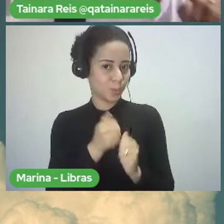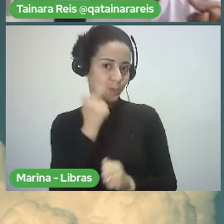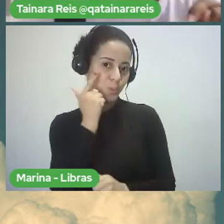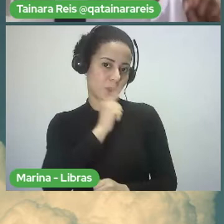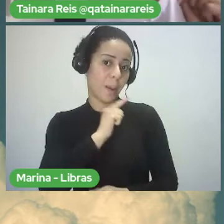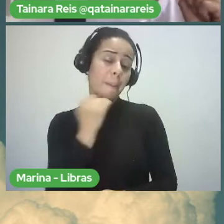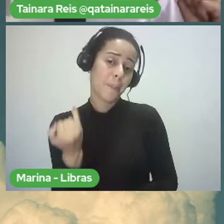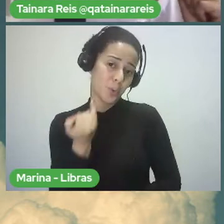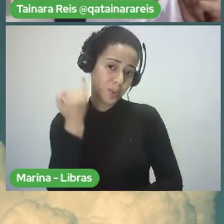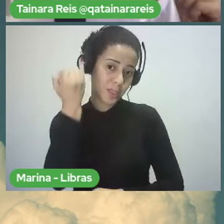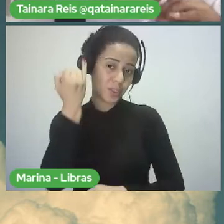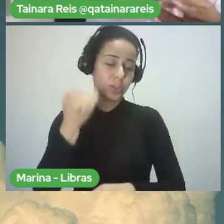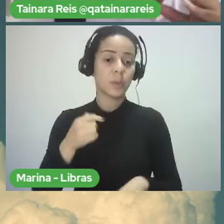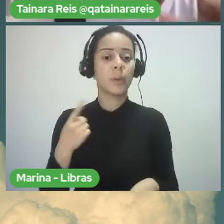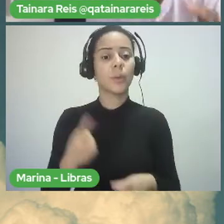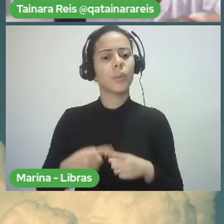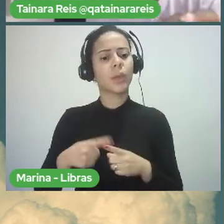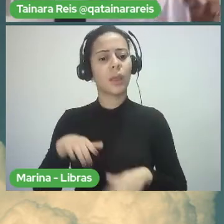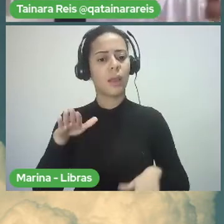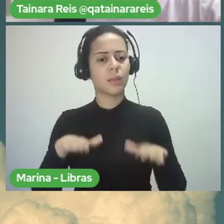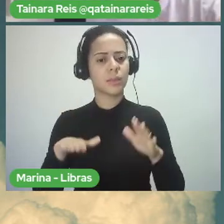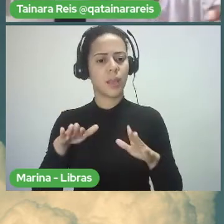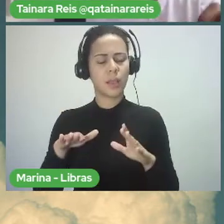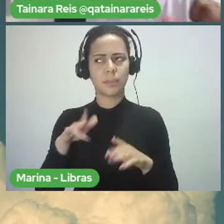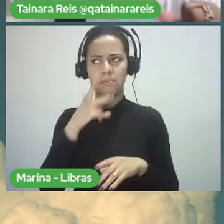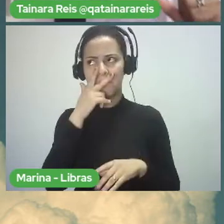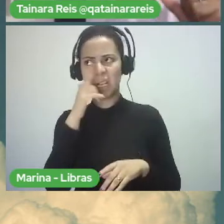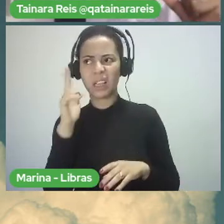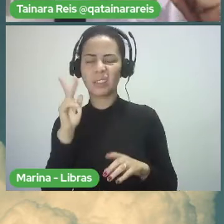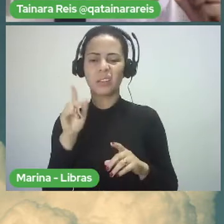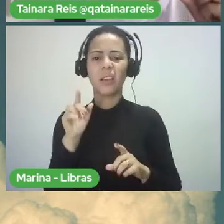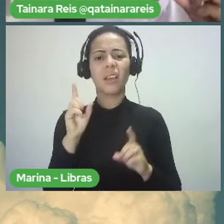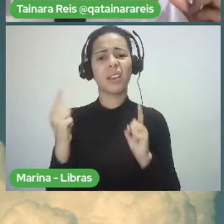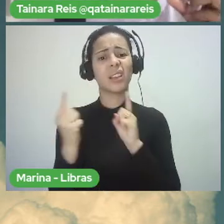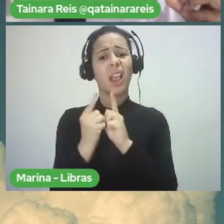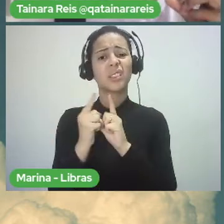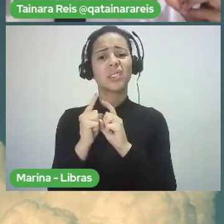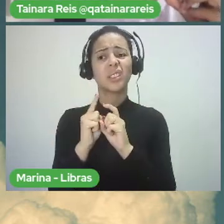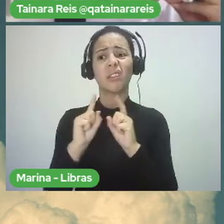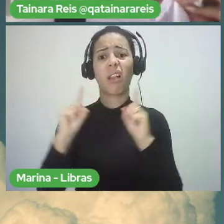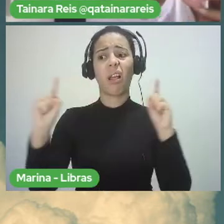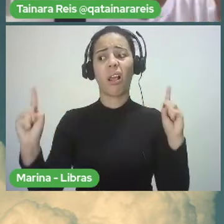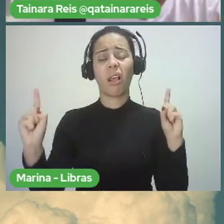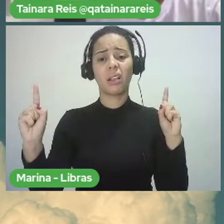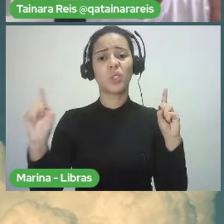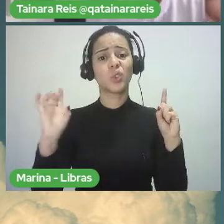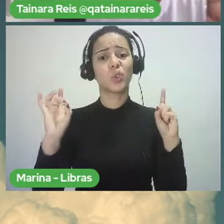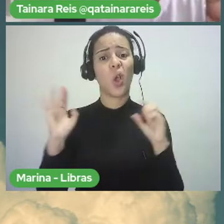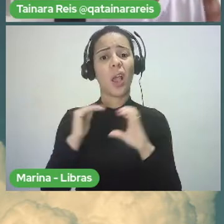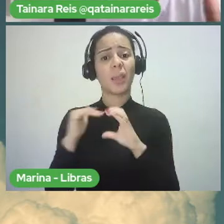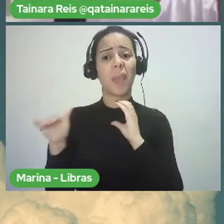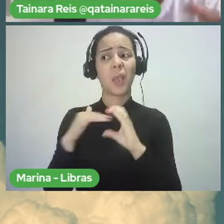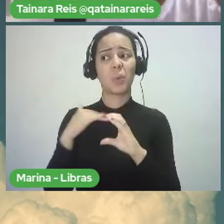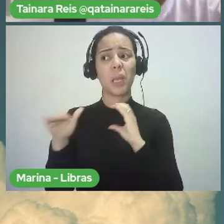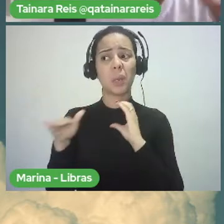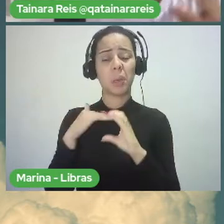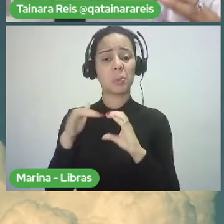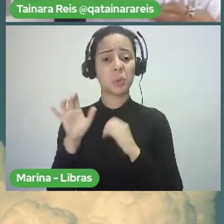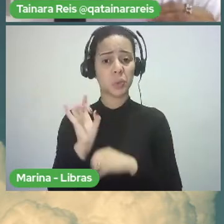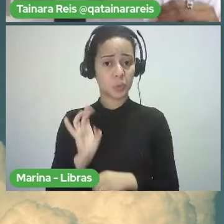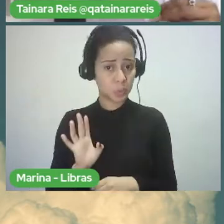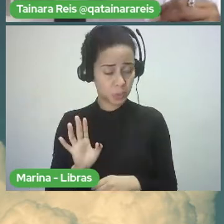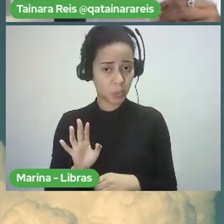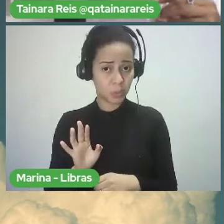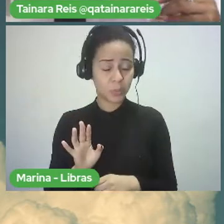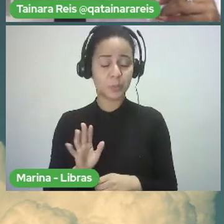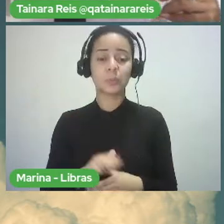muito afastada, se às vezes a comunicação é só por e-mail, né? Se tem algum tipo de isolamento da cliente, só uma pessoa do time tem contato com